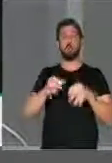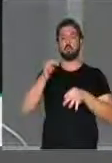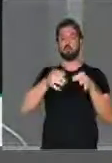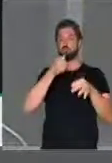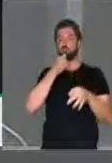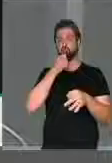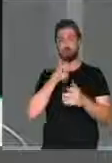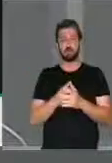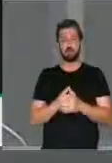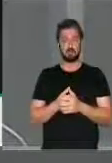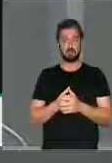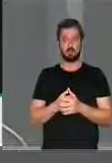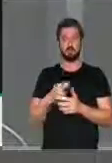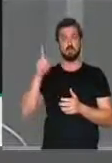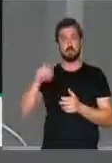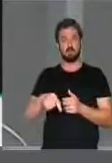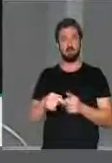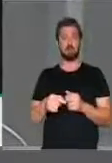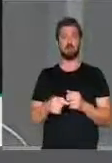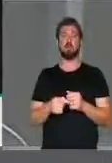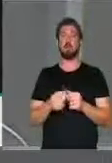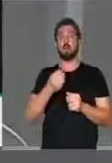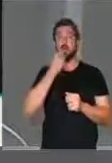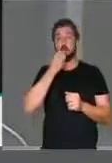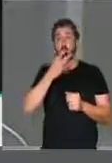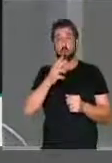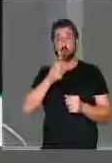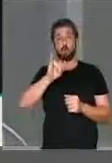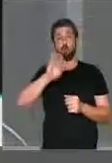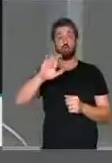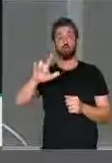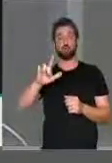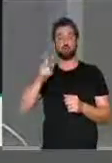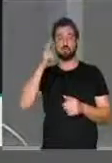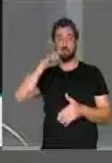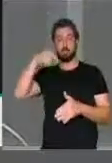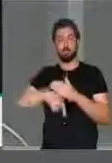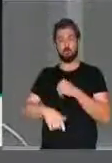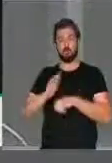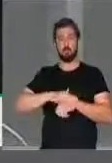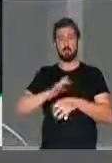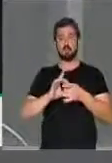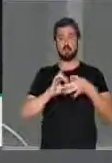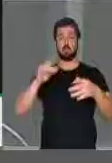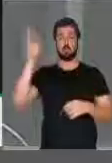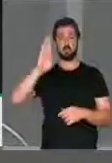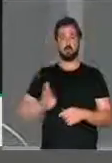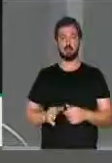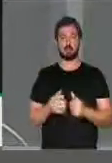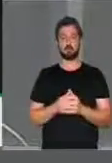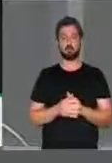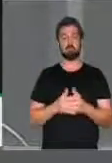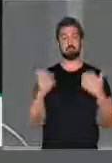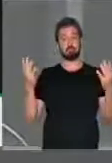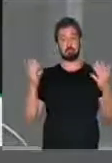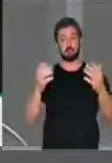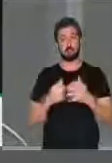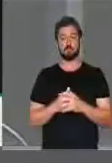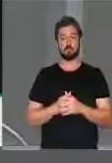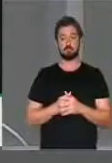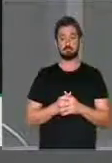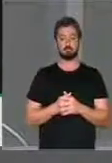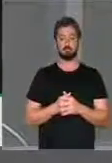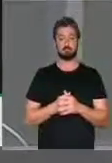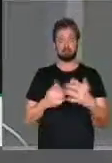julgou que seria útil para o aprofundamento da democracia no Brasil. Então,